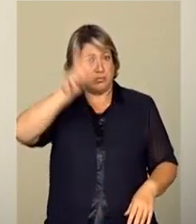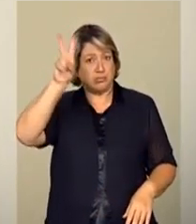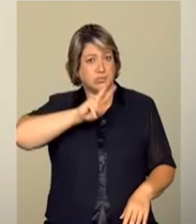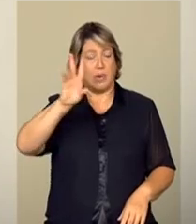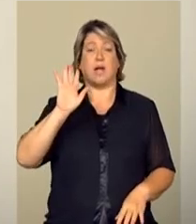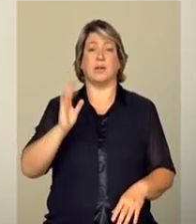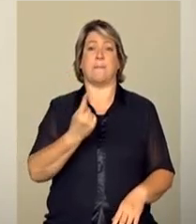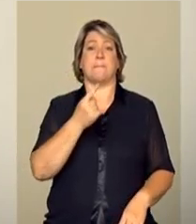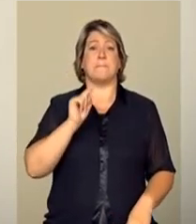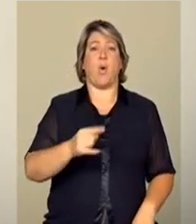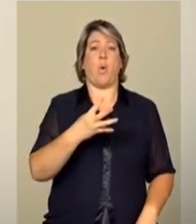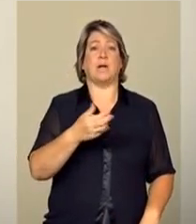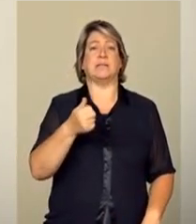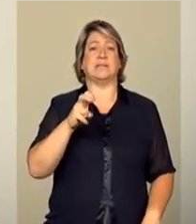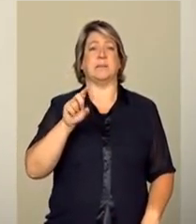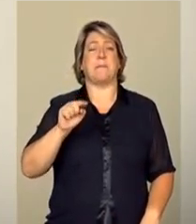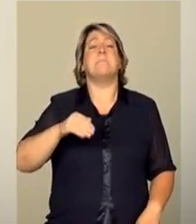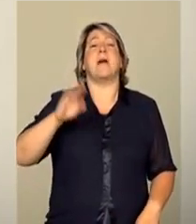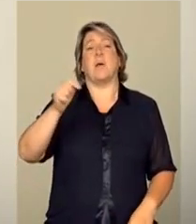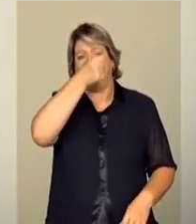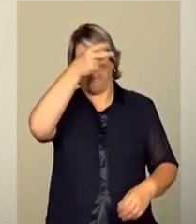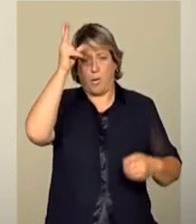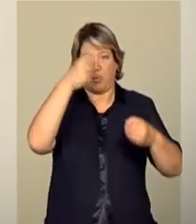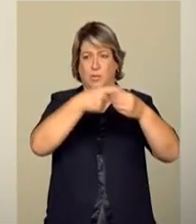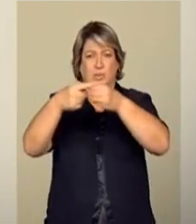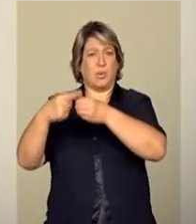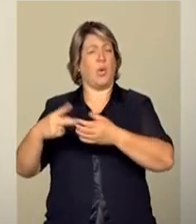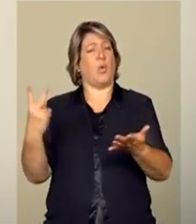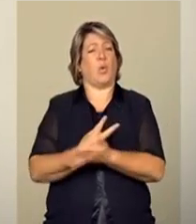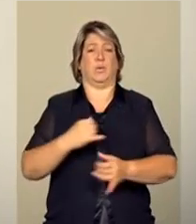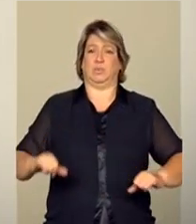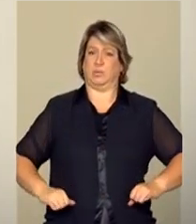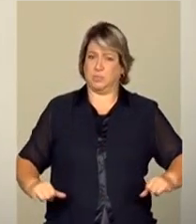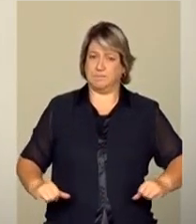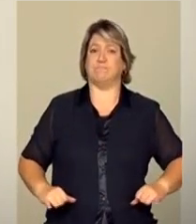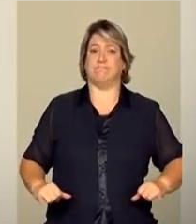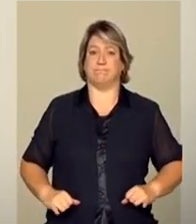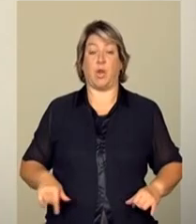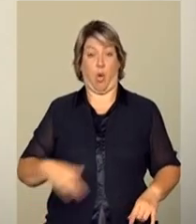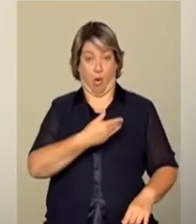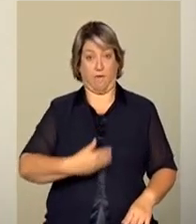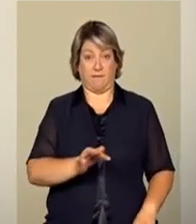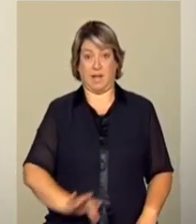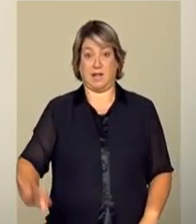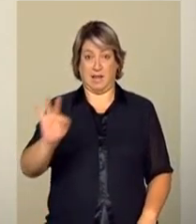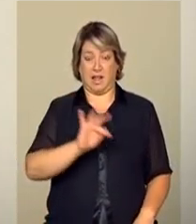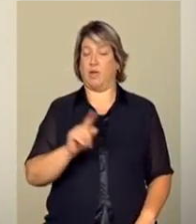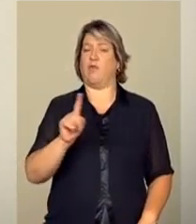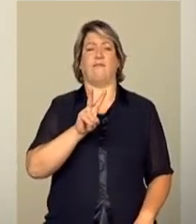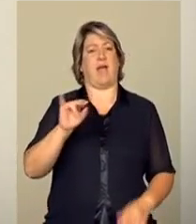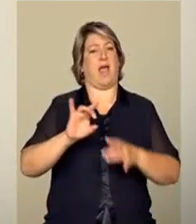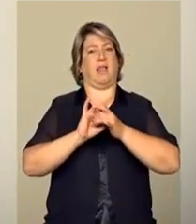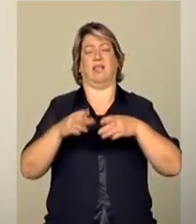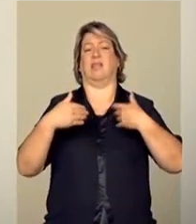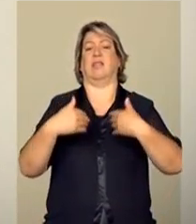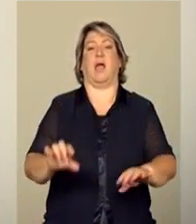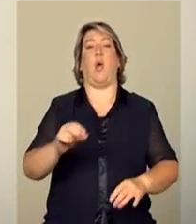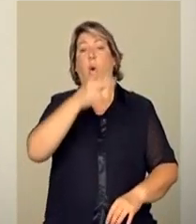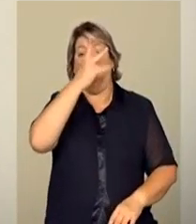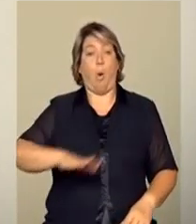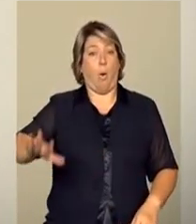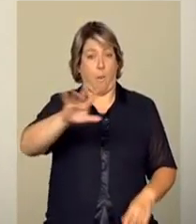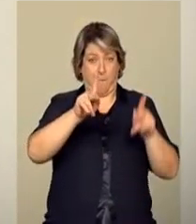de 1415 municípios o governo federal Lucio não vai permitir que o povo do semiárido e